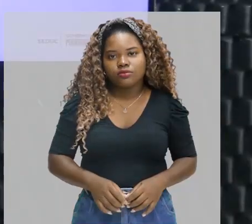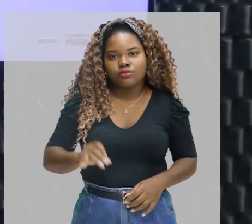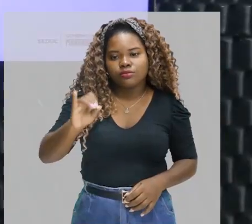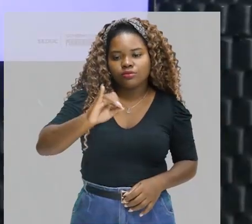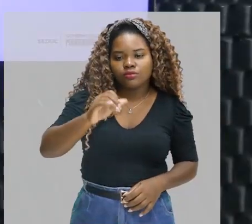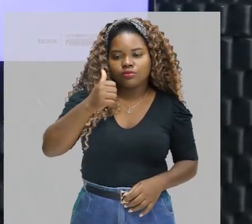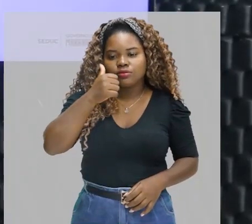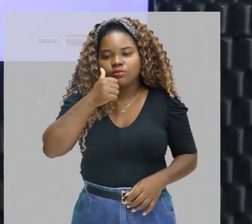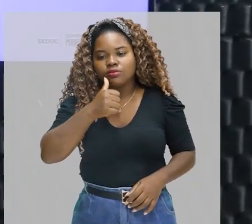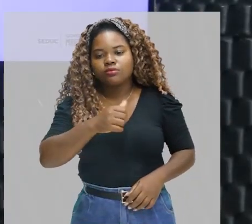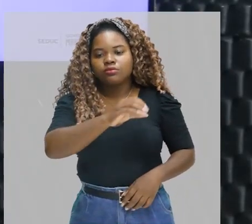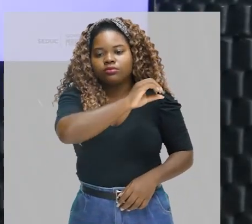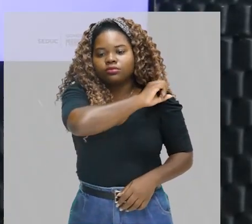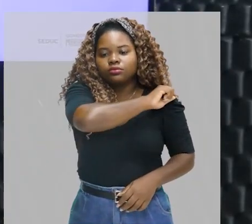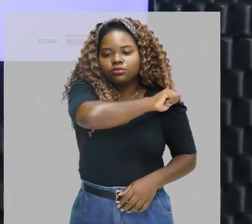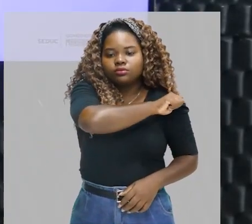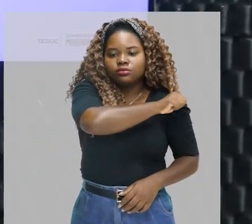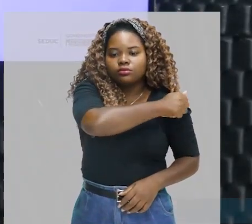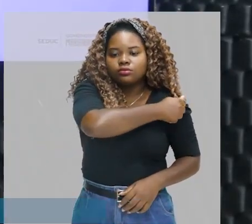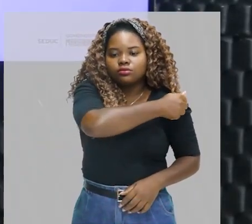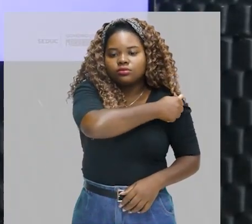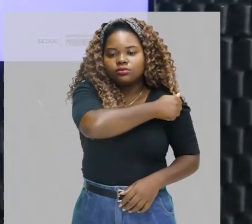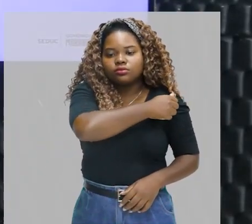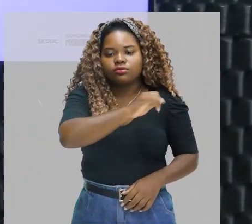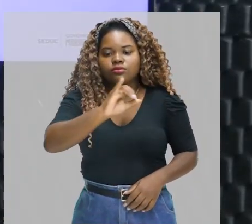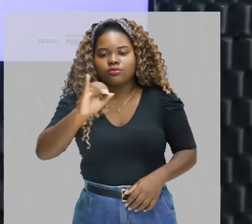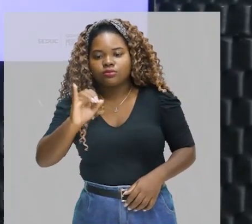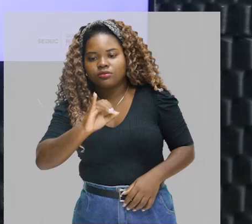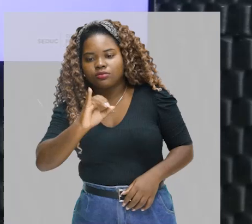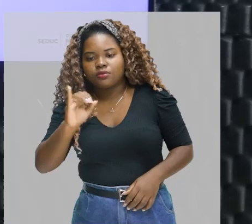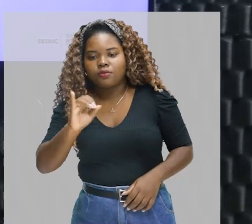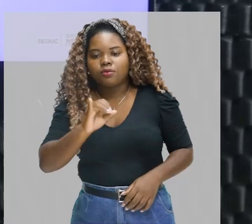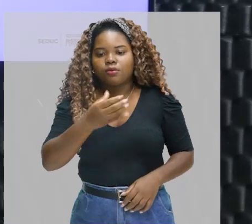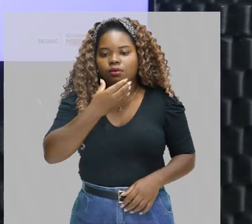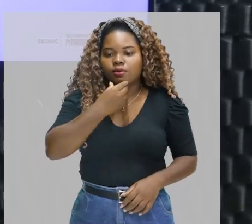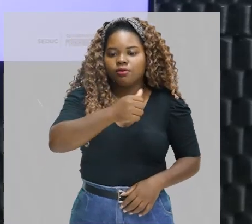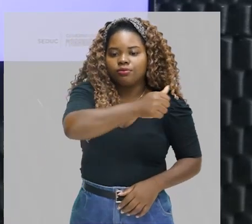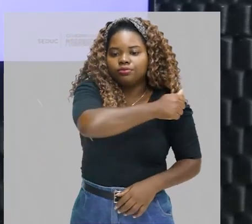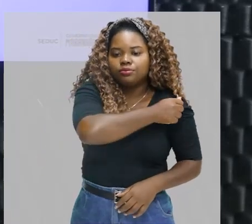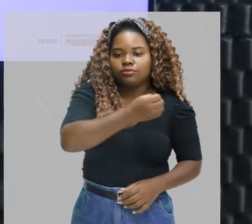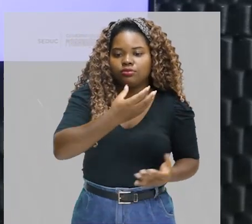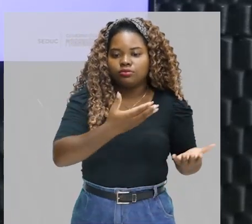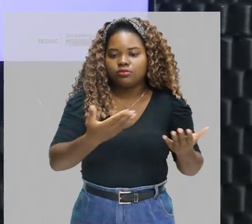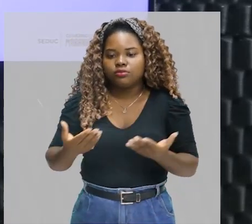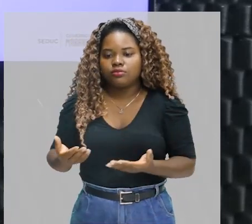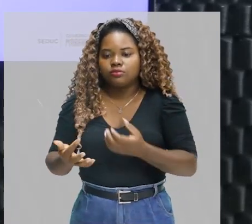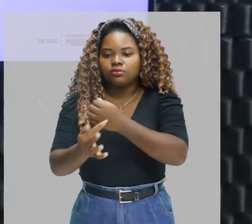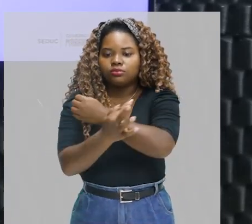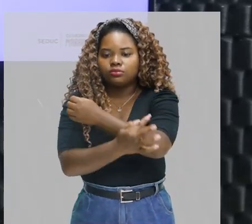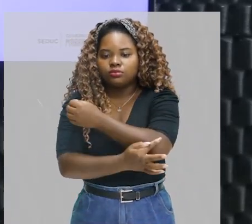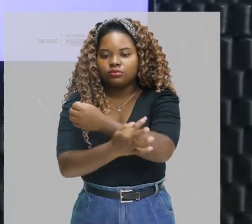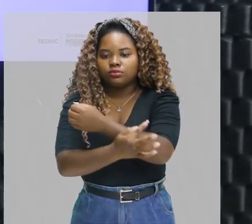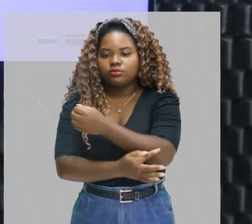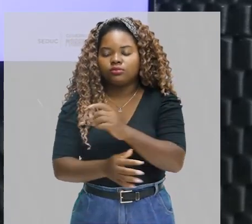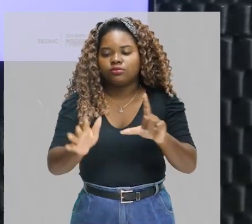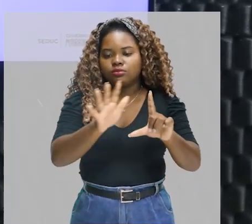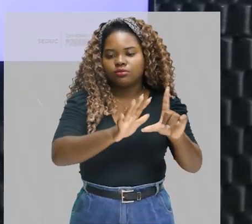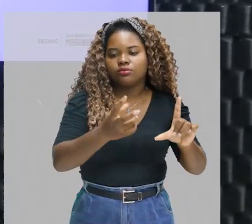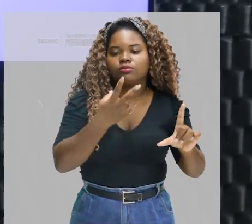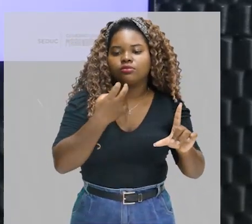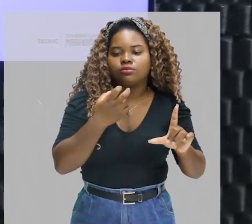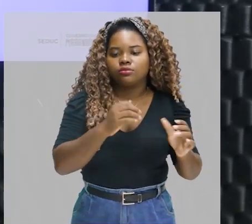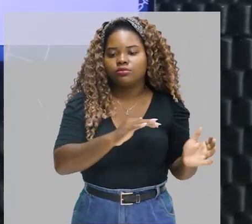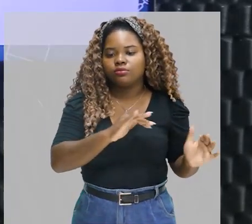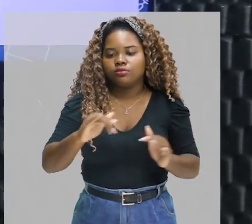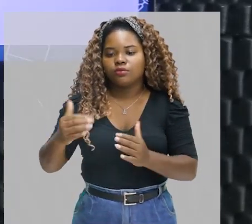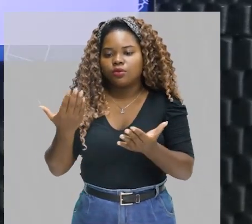Olá, aluna. Olá, aluno. Seja bem-vindo a mais uma aula de Física, aqui pela TV Educação e também pela plataforma Gonçalves Dias. Bom, na aula